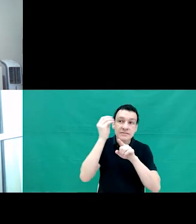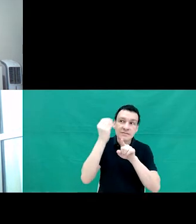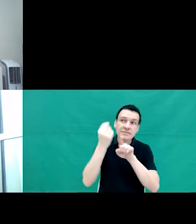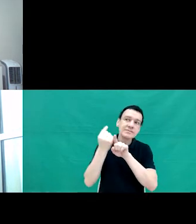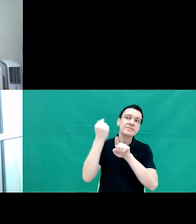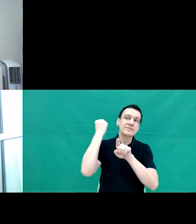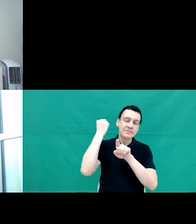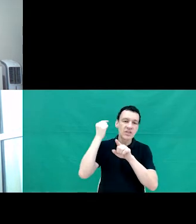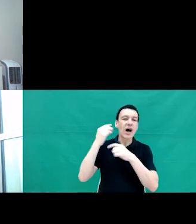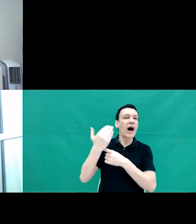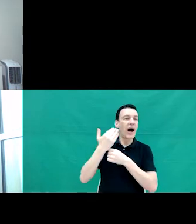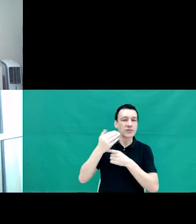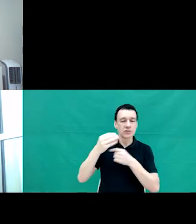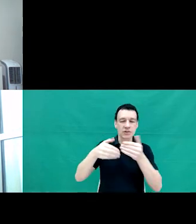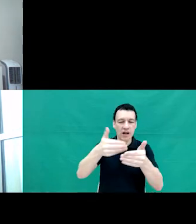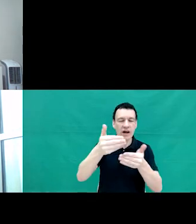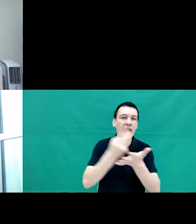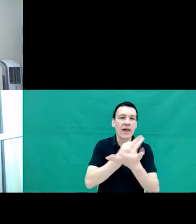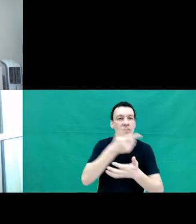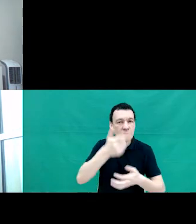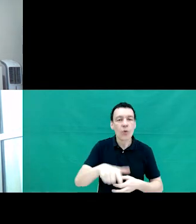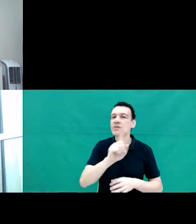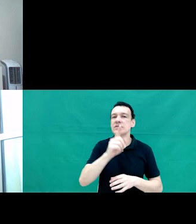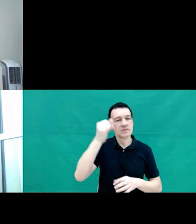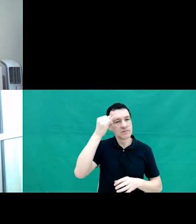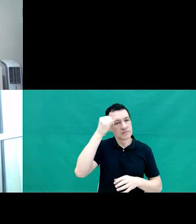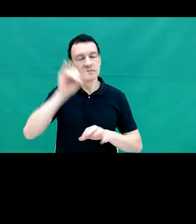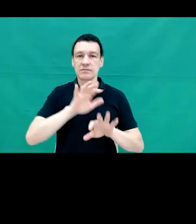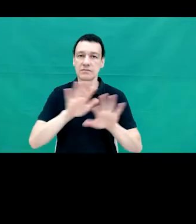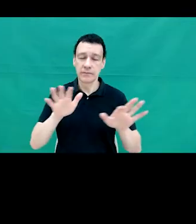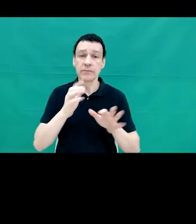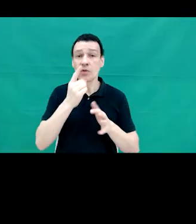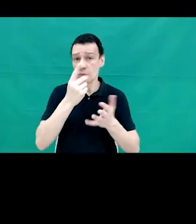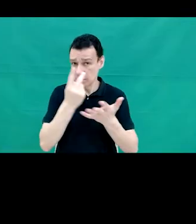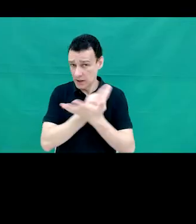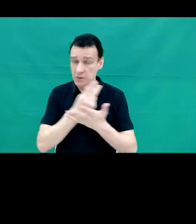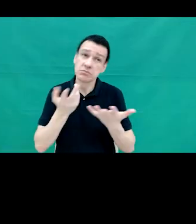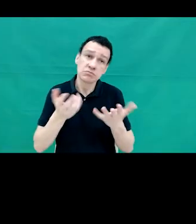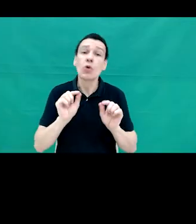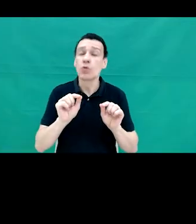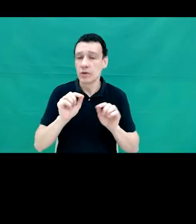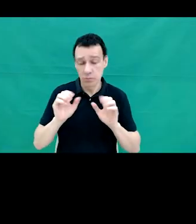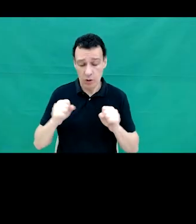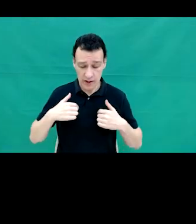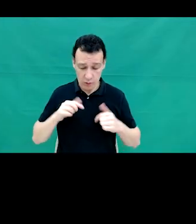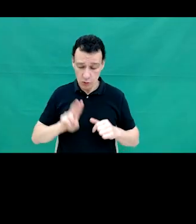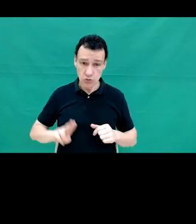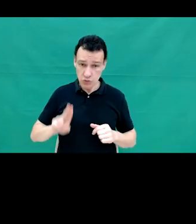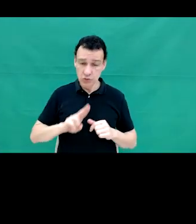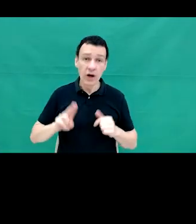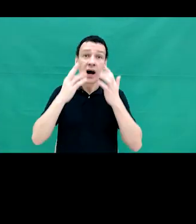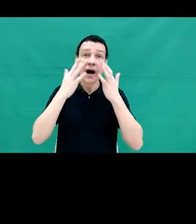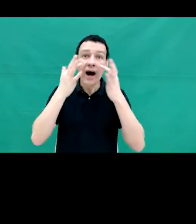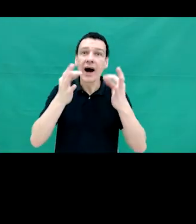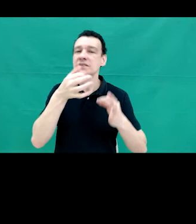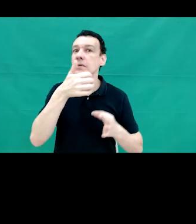determinados erros. Existem 2 formas, ou 2 erros clássicos. Um é por deslize ou desatenção do seu usuário, e o outro,